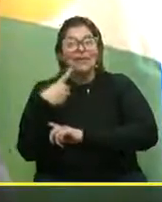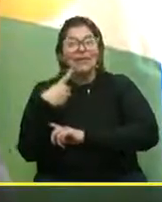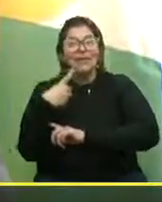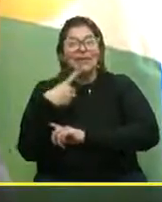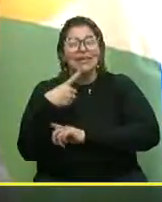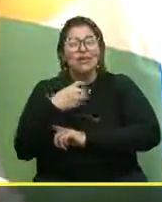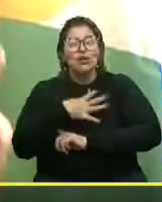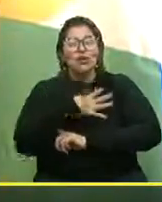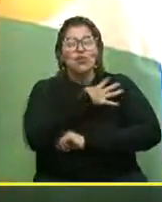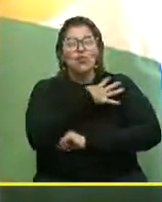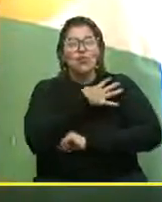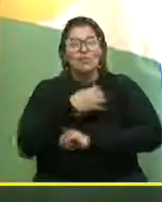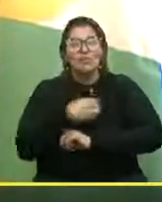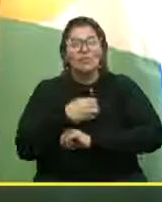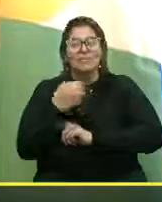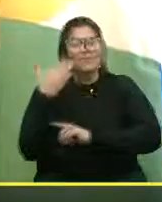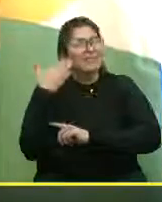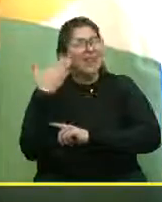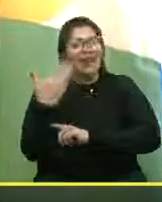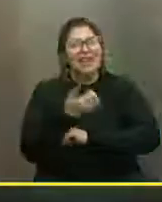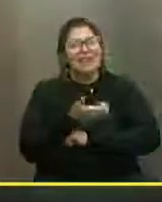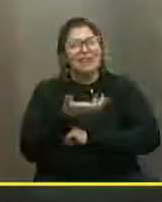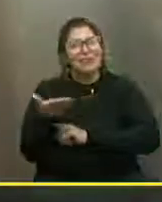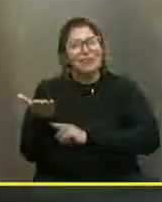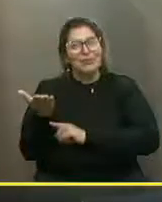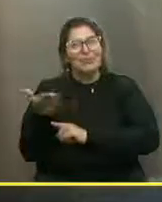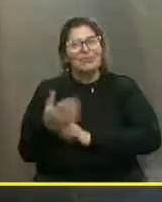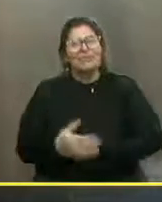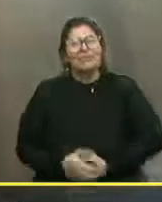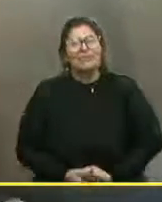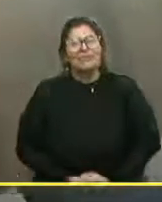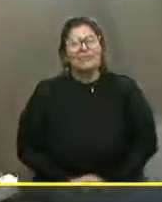Tenente Coronel Zucco Obrigado a todos